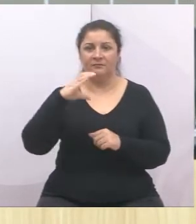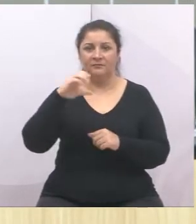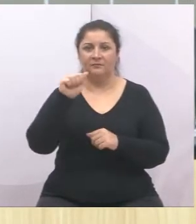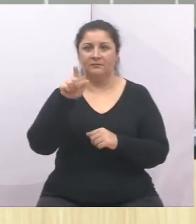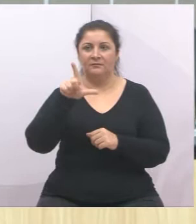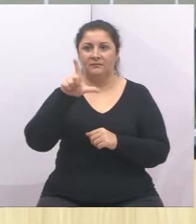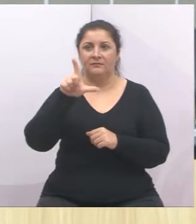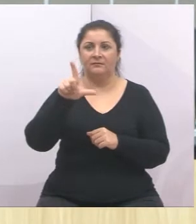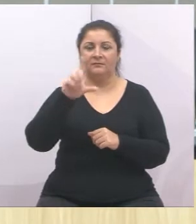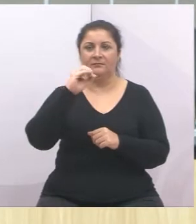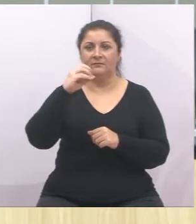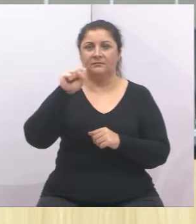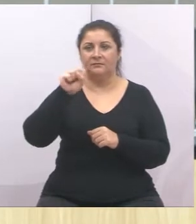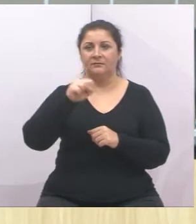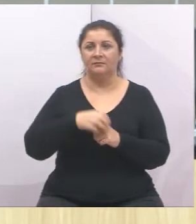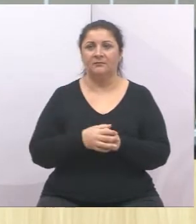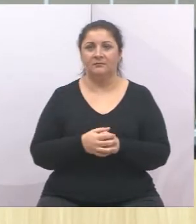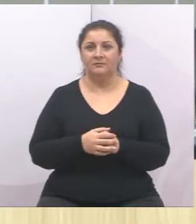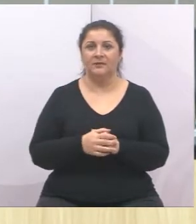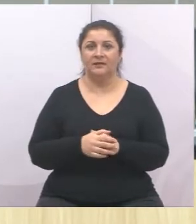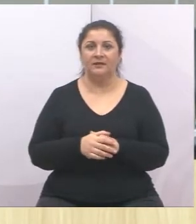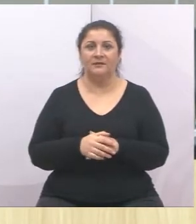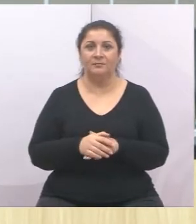Frederico Cardarelli.